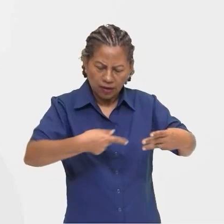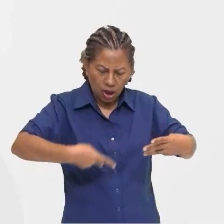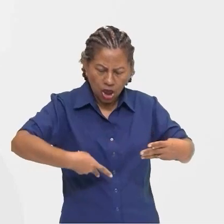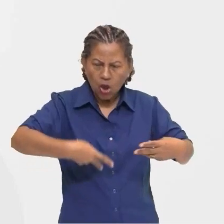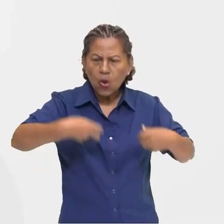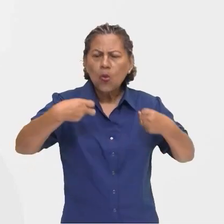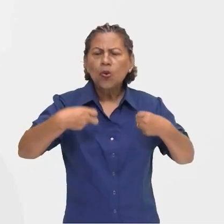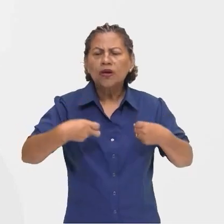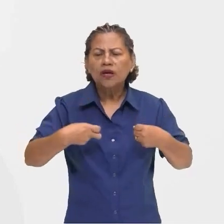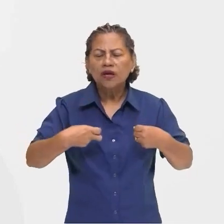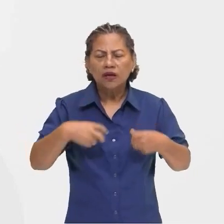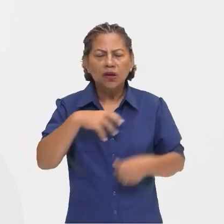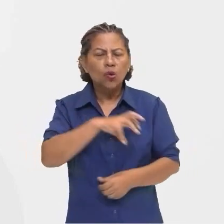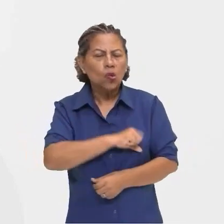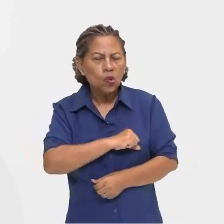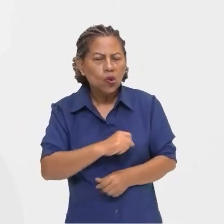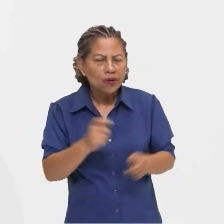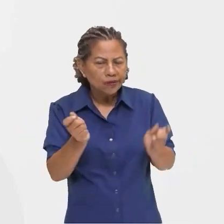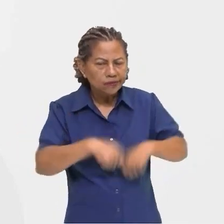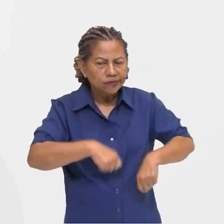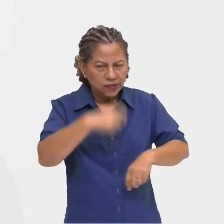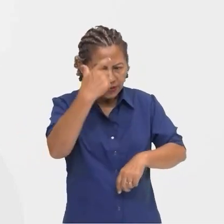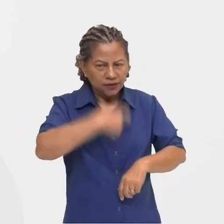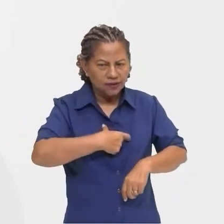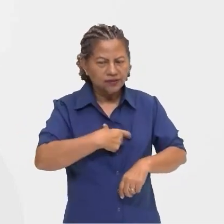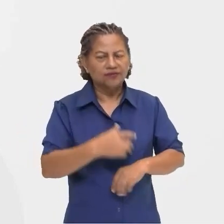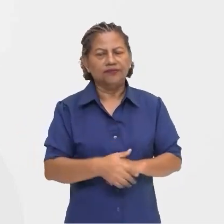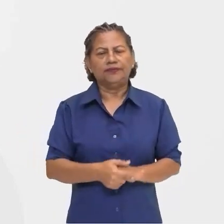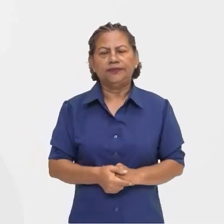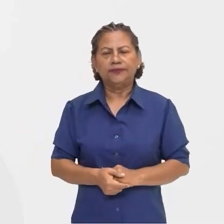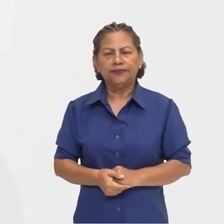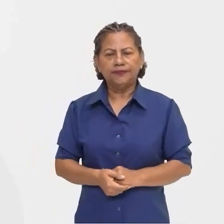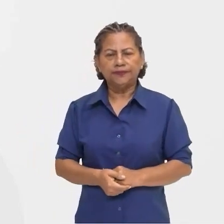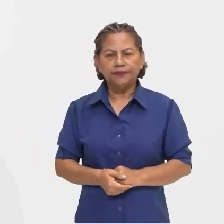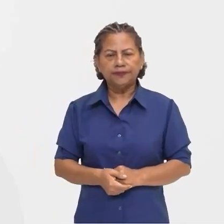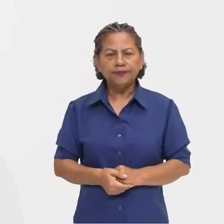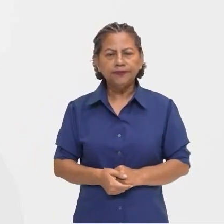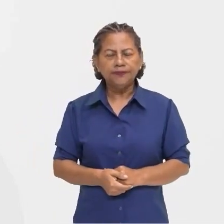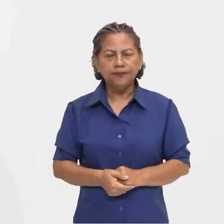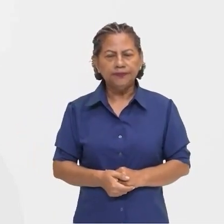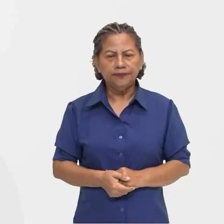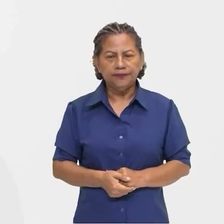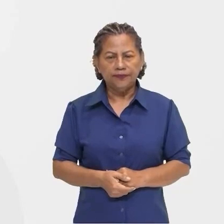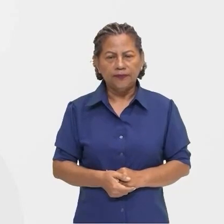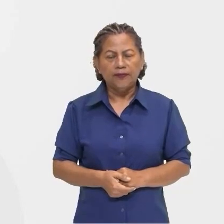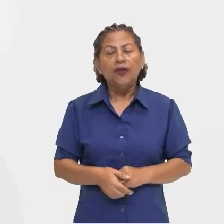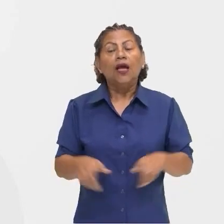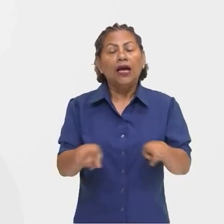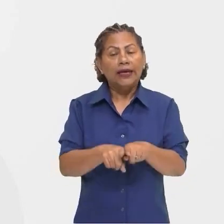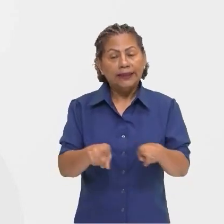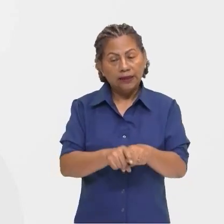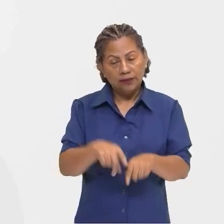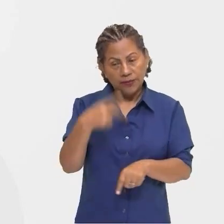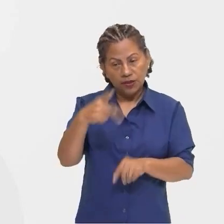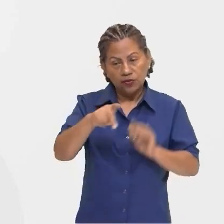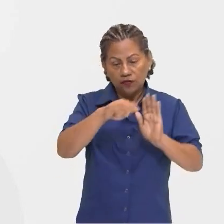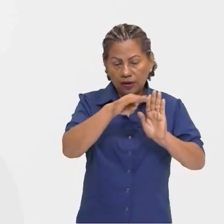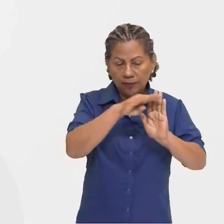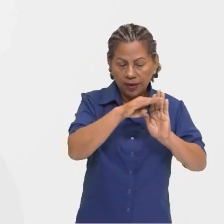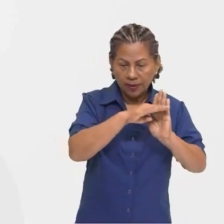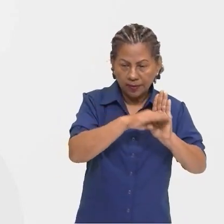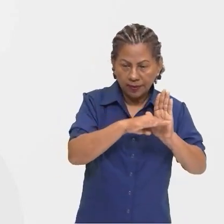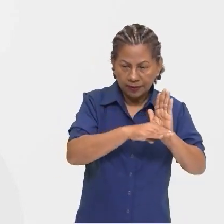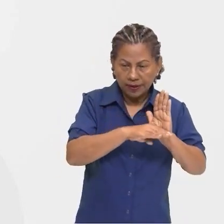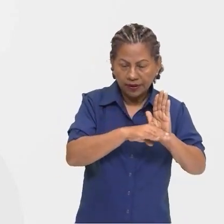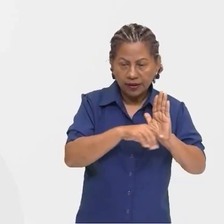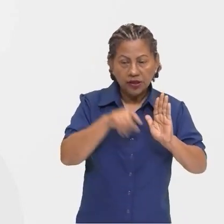minhas capacidades. Vamos lá mais à frente. Do mesmo modo, você vai listar aqueles pontos que você